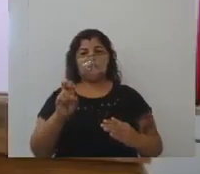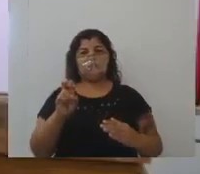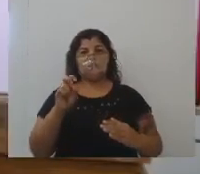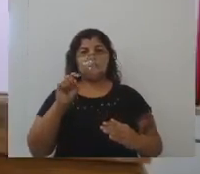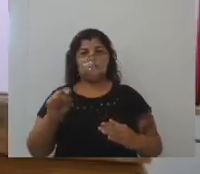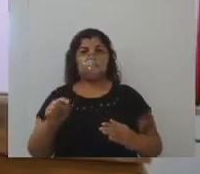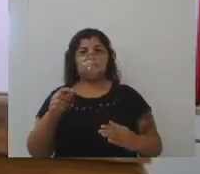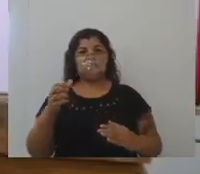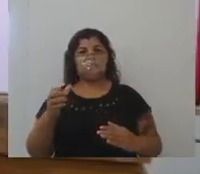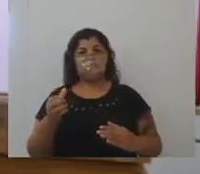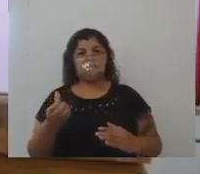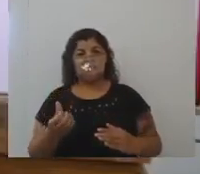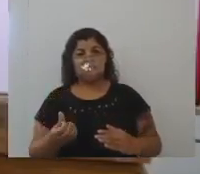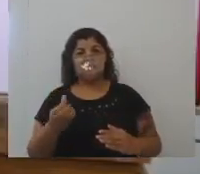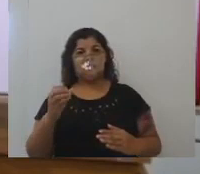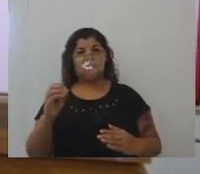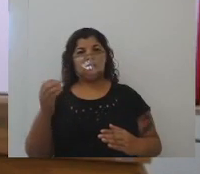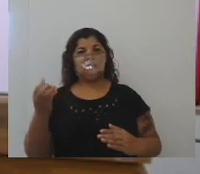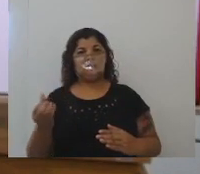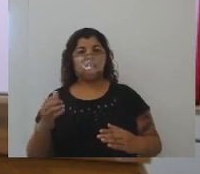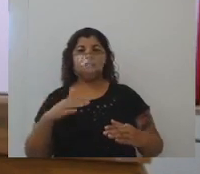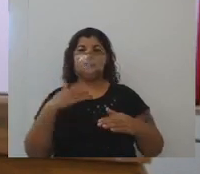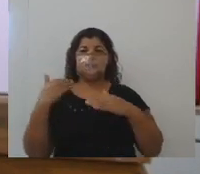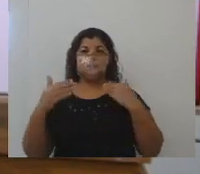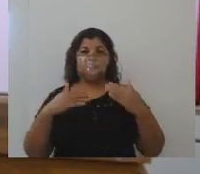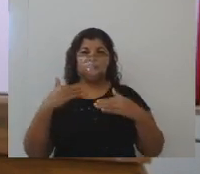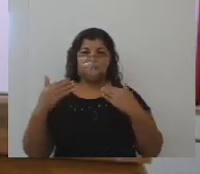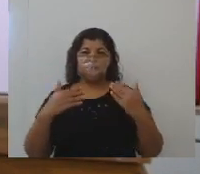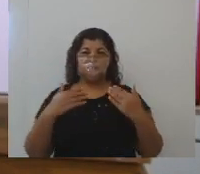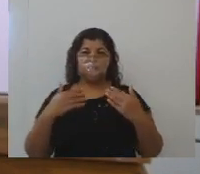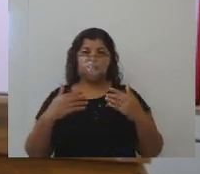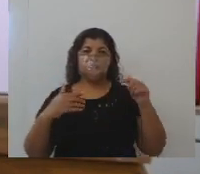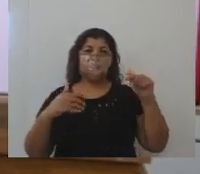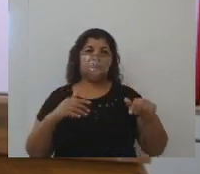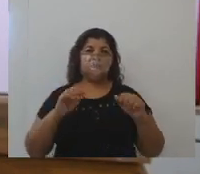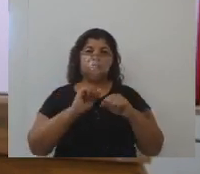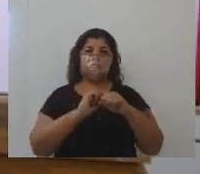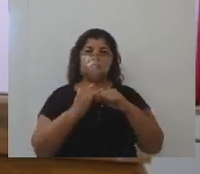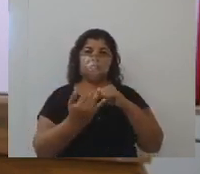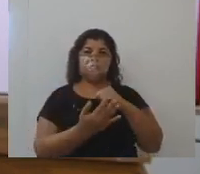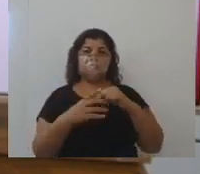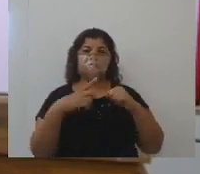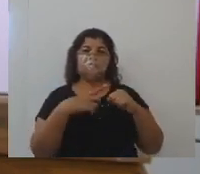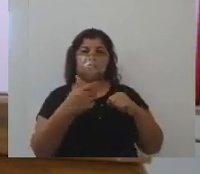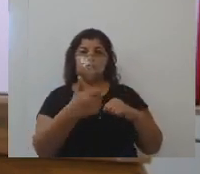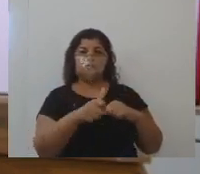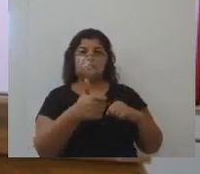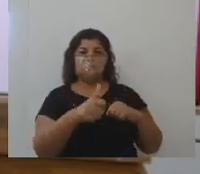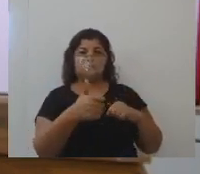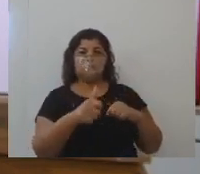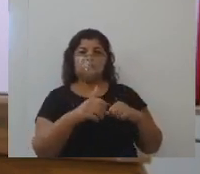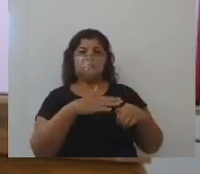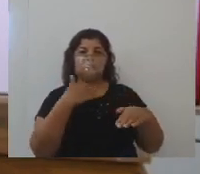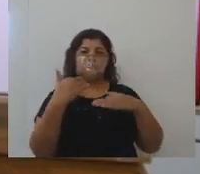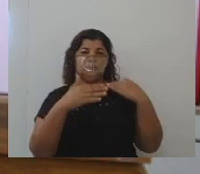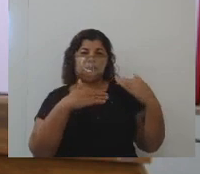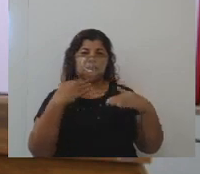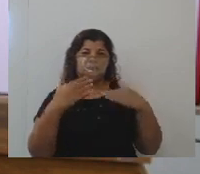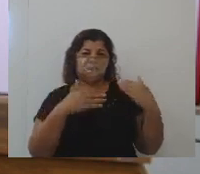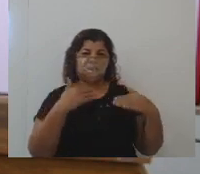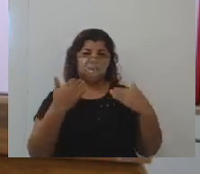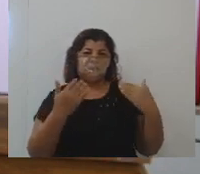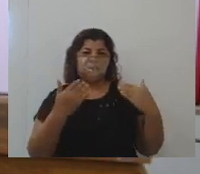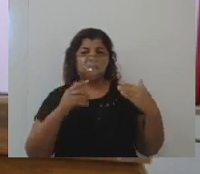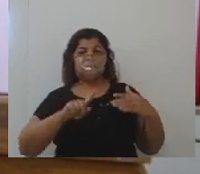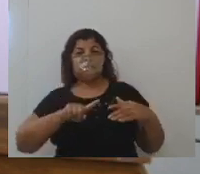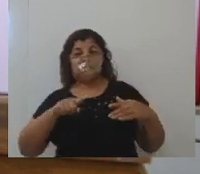65.606 homicídios. Quanto é que a gente está no Covid agora? Em 10 mil? 11 mil? É isso, 11 mil. A gente